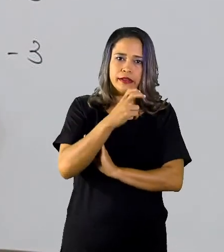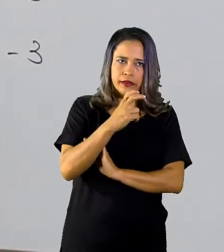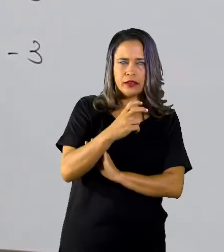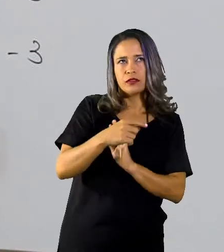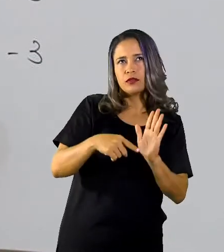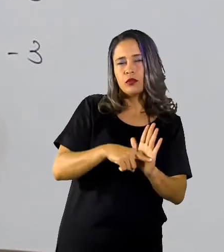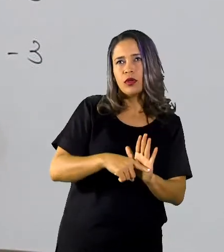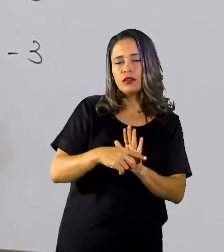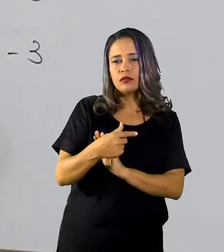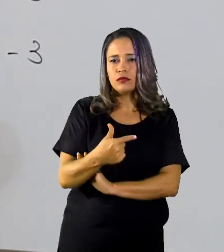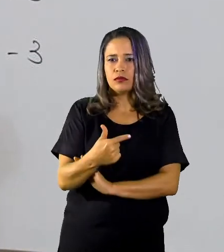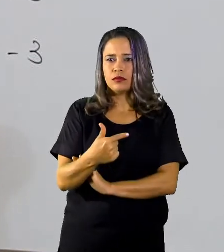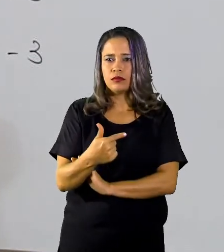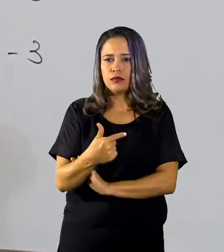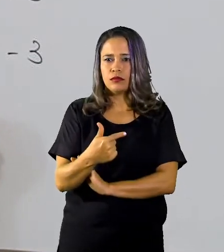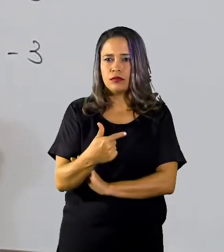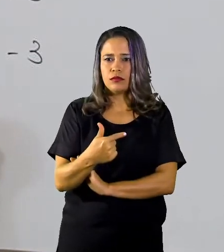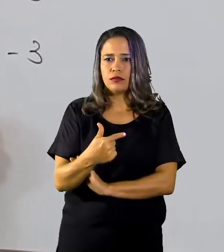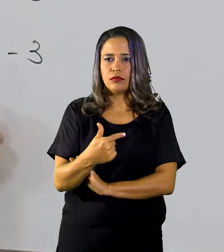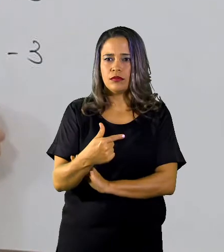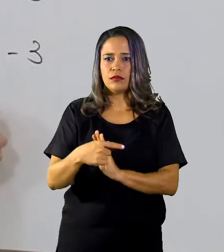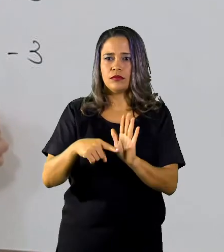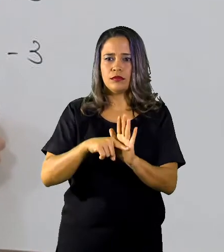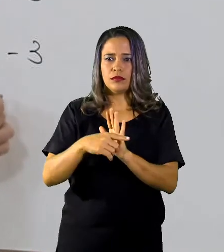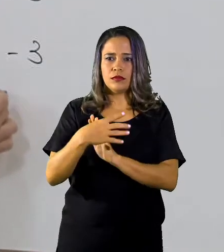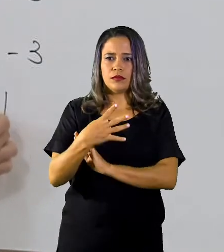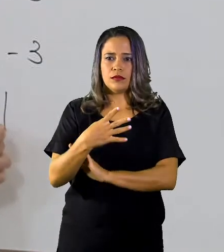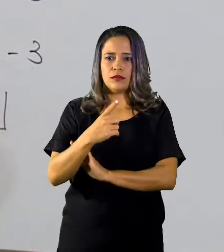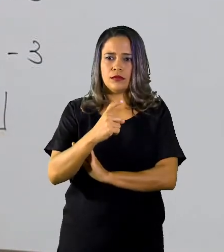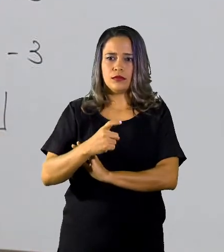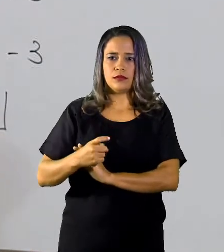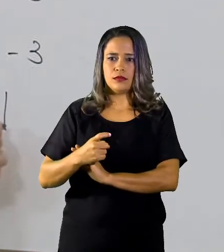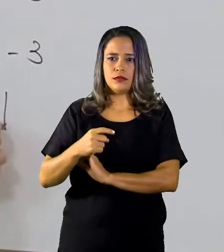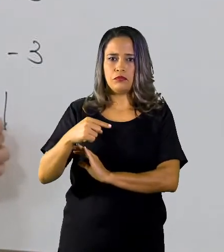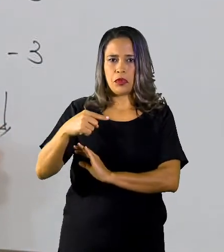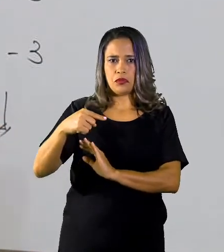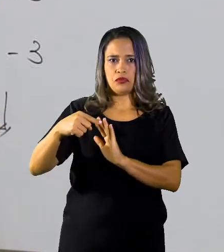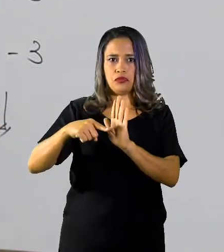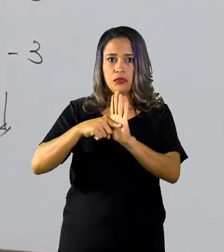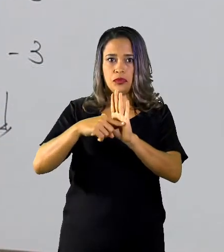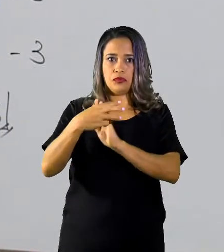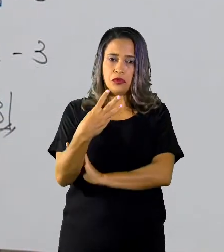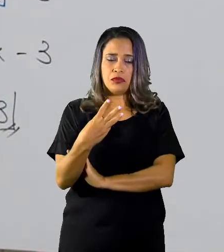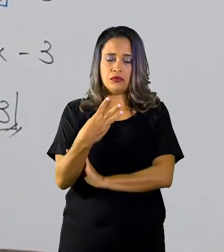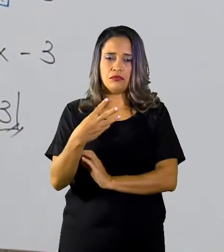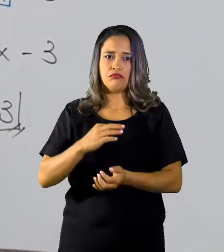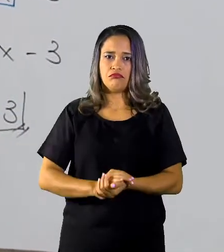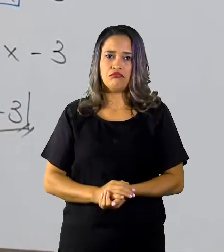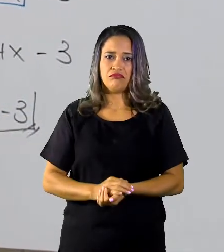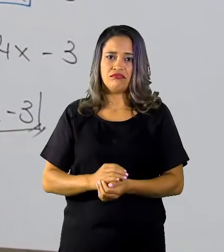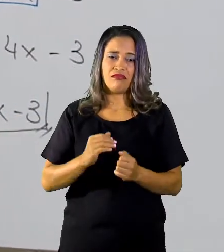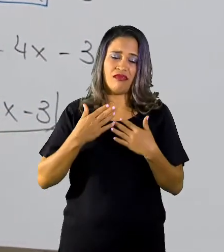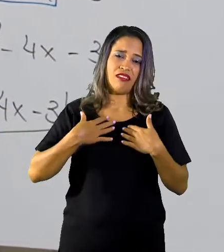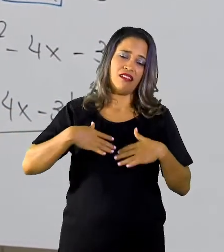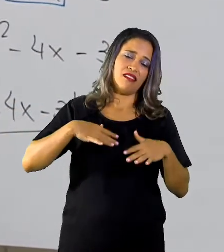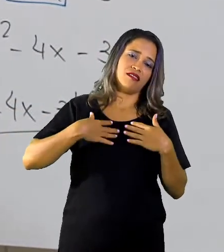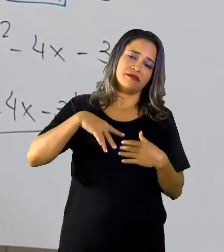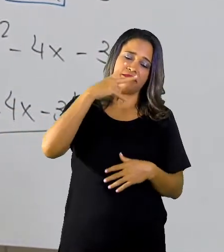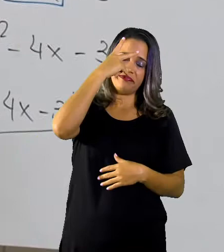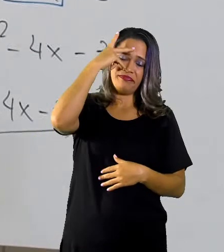ao quadrado, menos 4x, menos 3. Tranquilo,